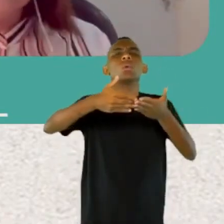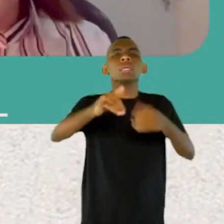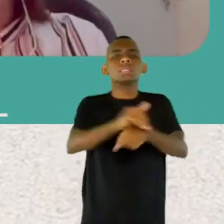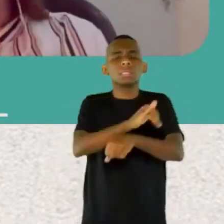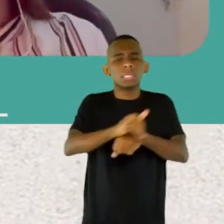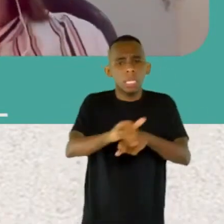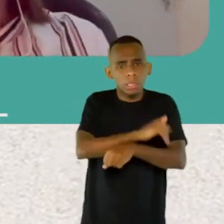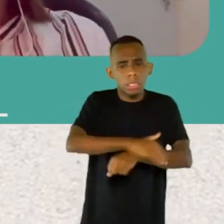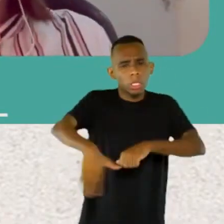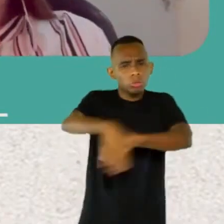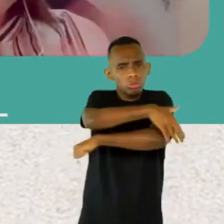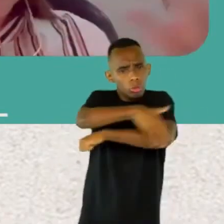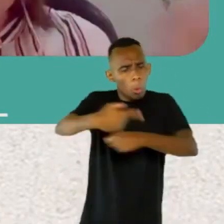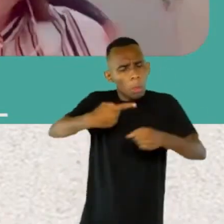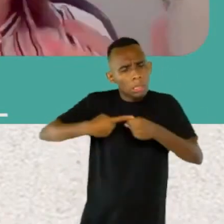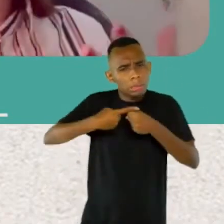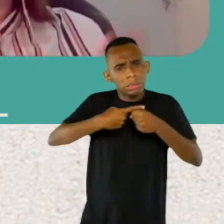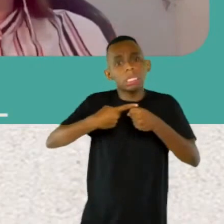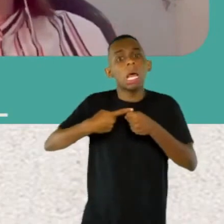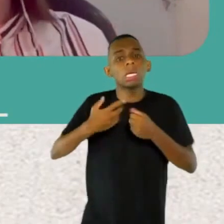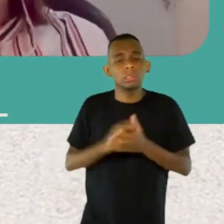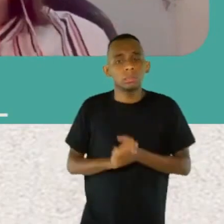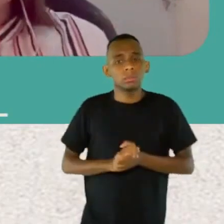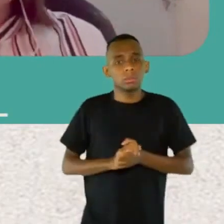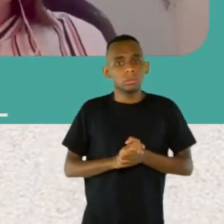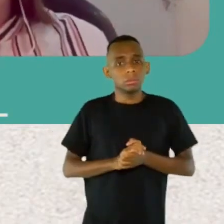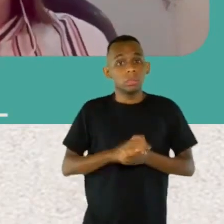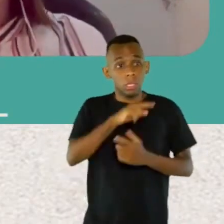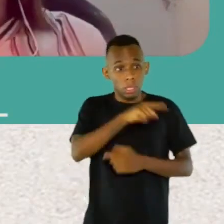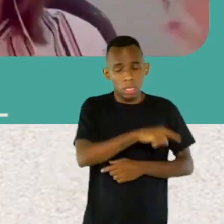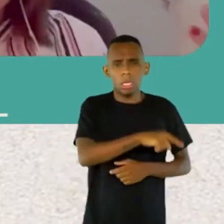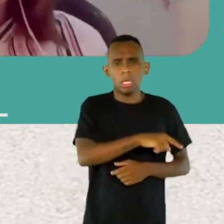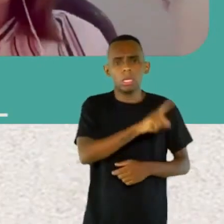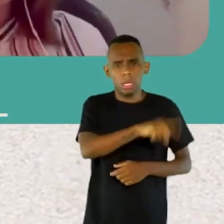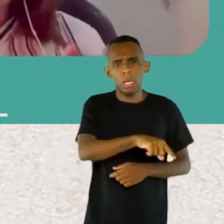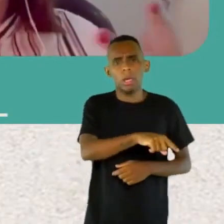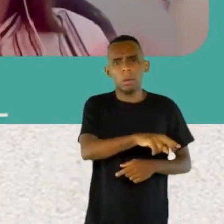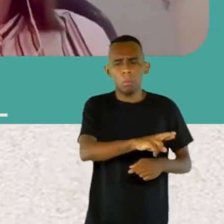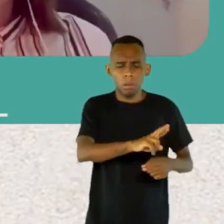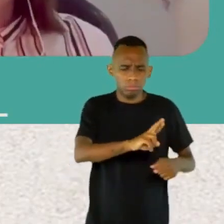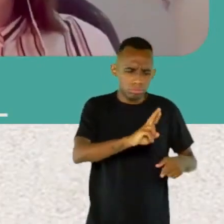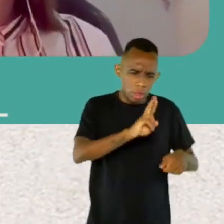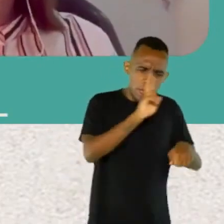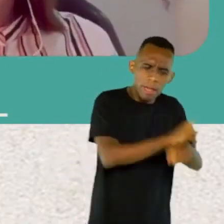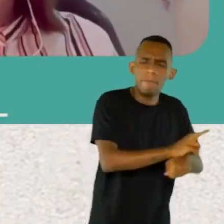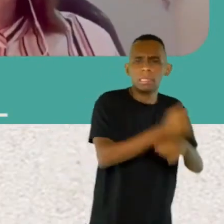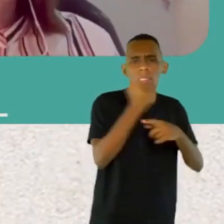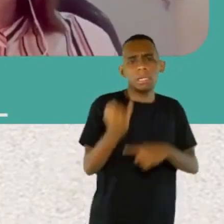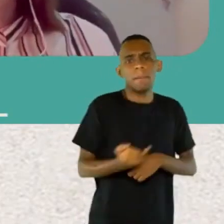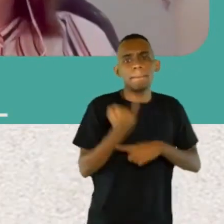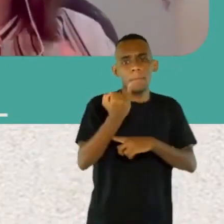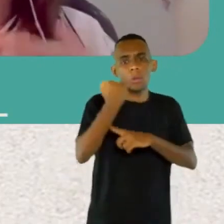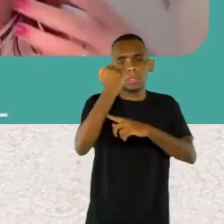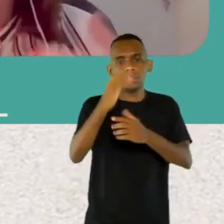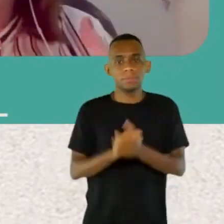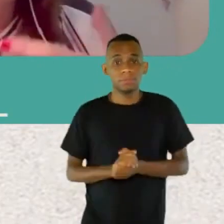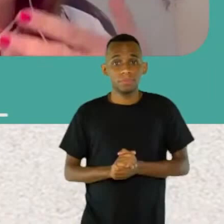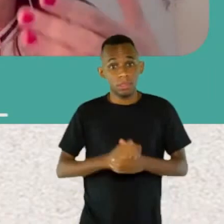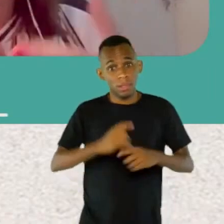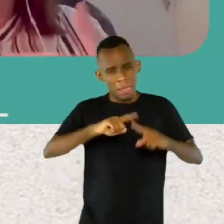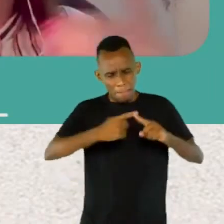para nós escritores. Então ele é uma referência muito importante, mas isso não quer dizer que é